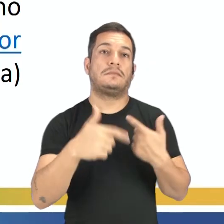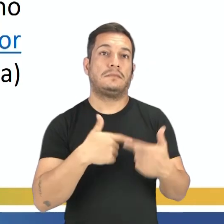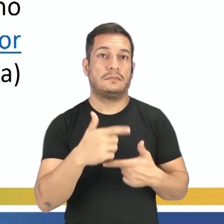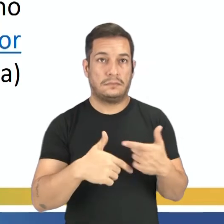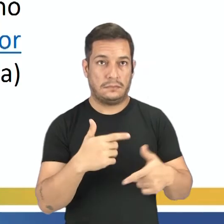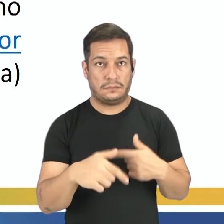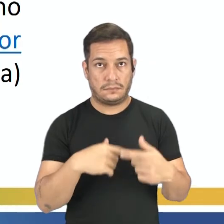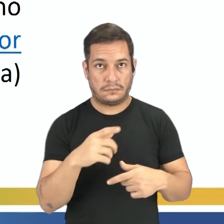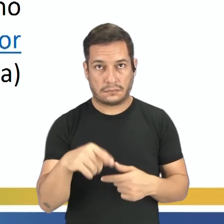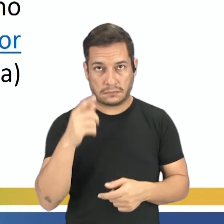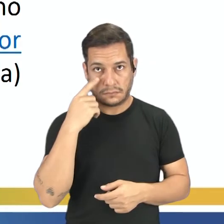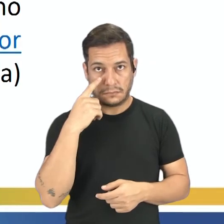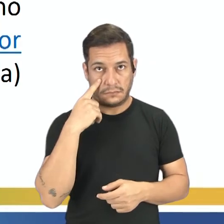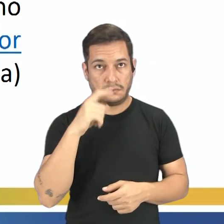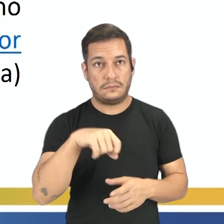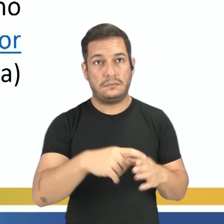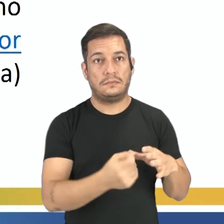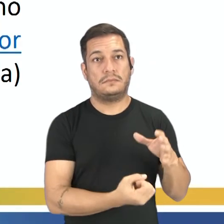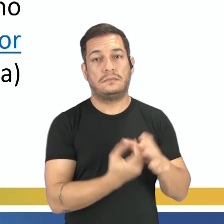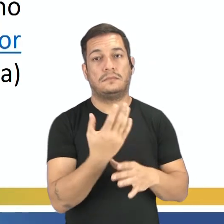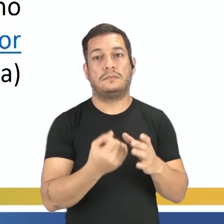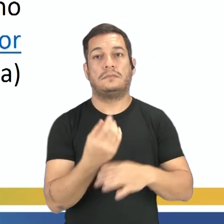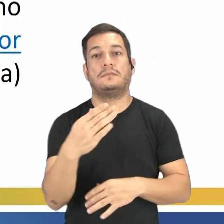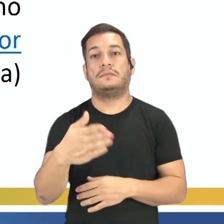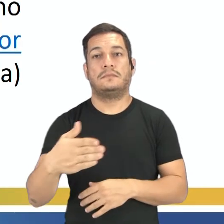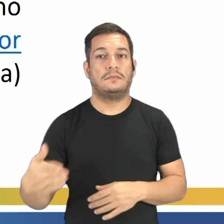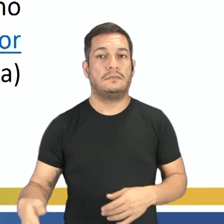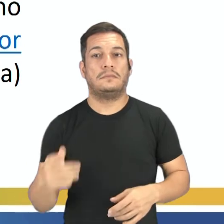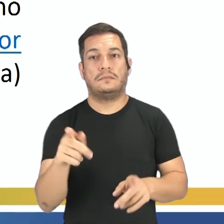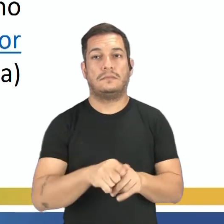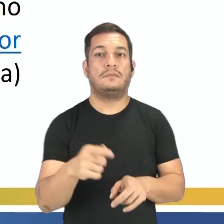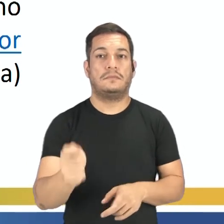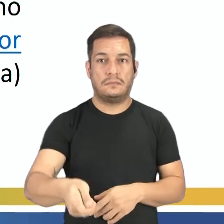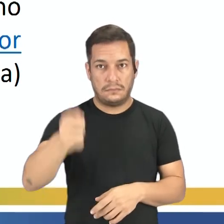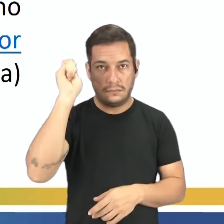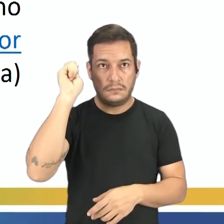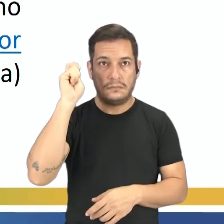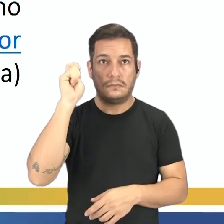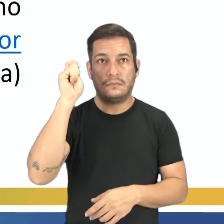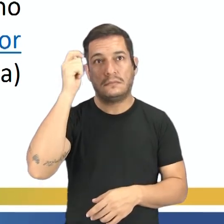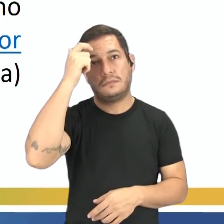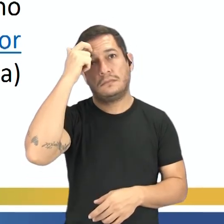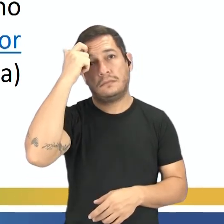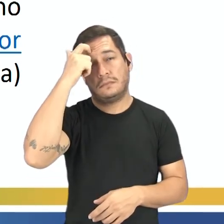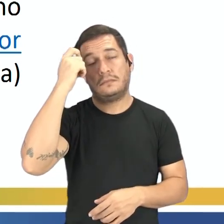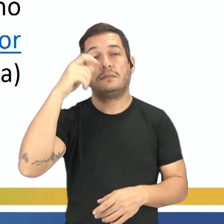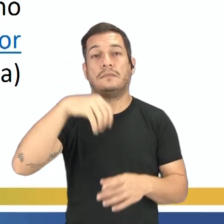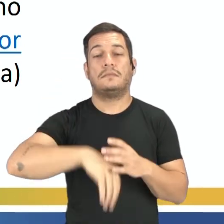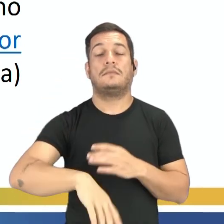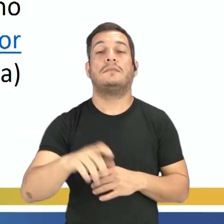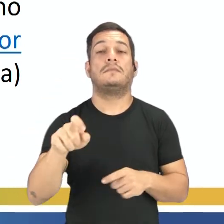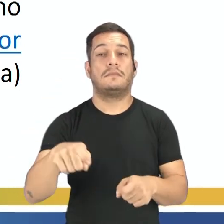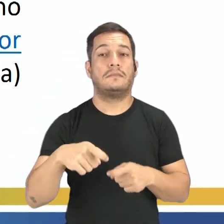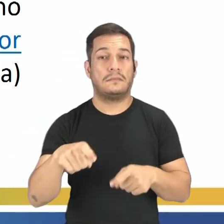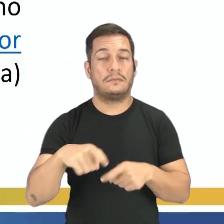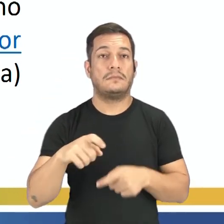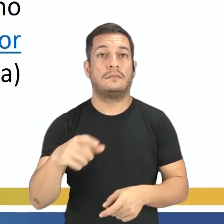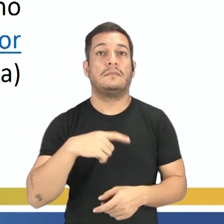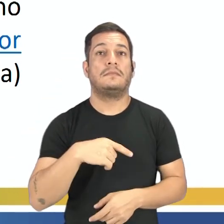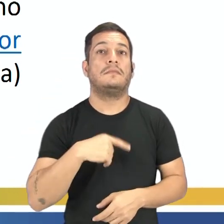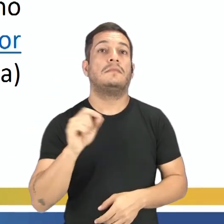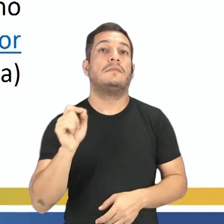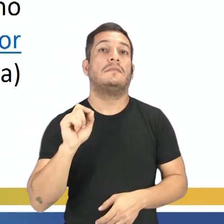engloba predominantemente atividades vinculadas ao setor primário. Então, dentro do espaço rural,